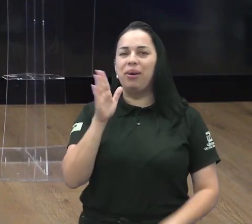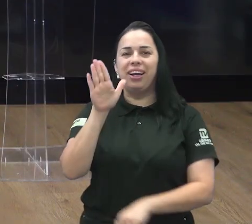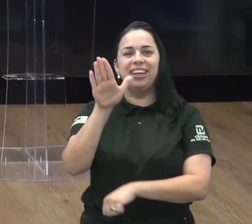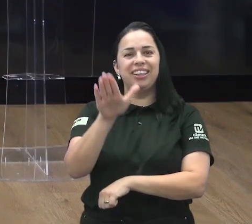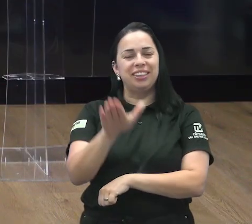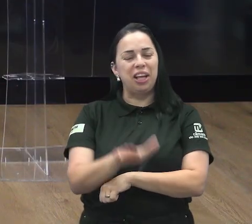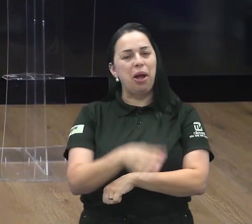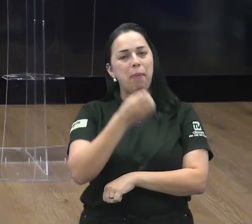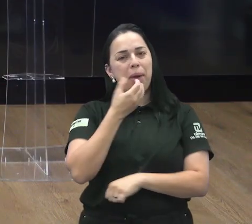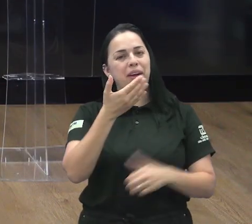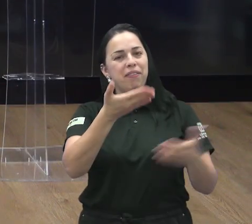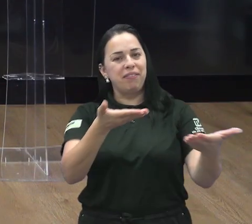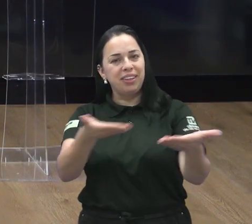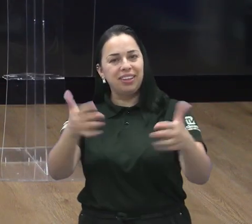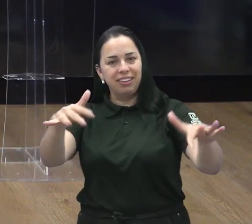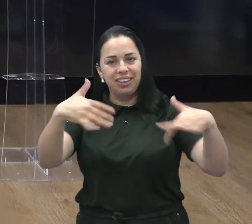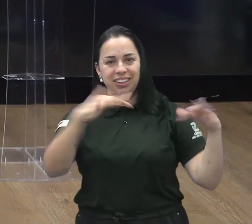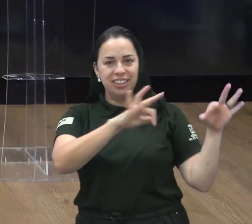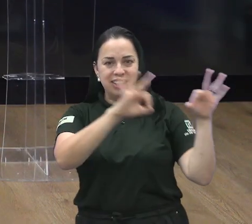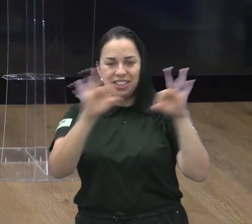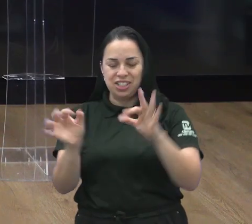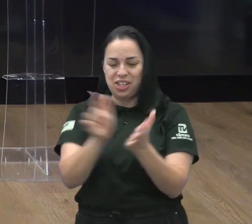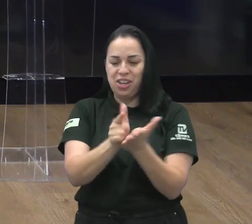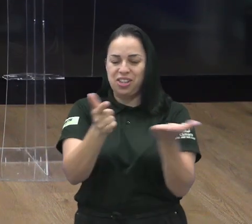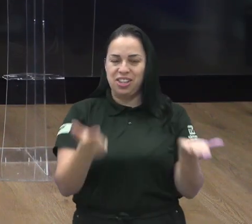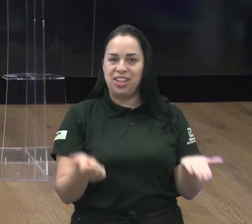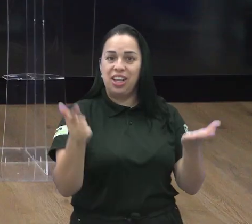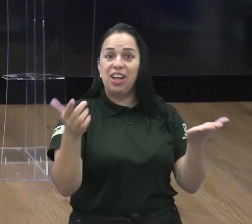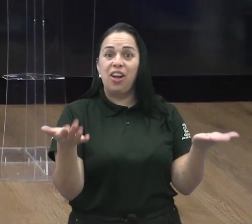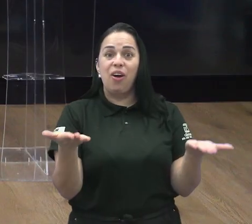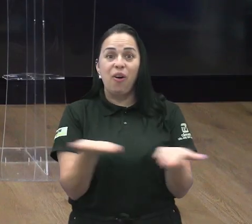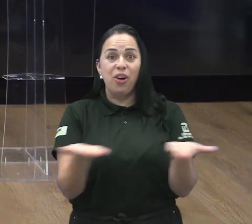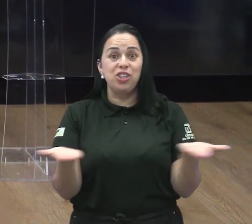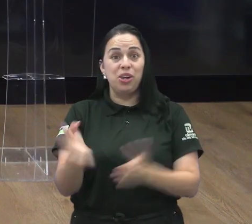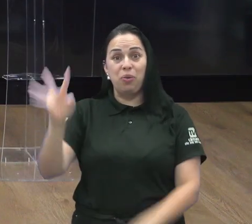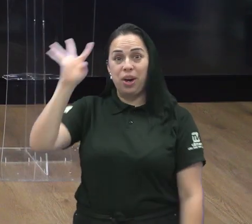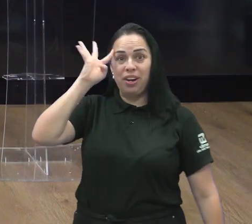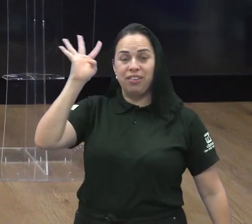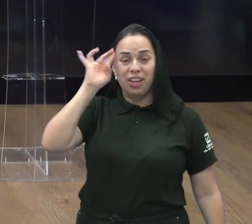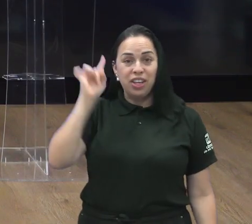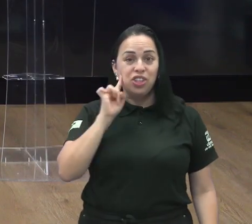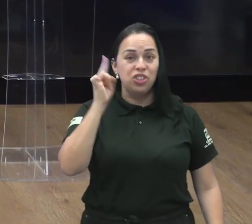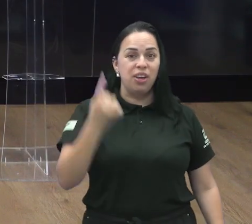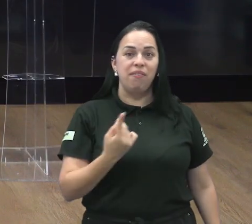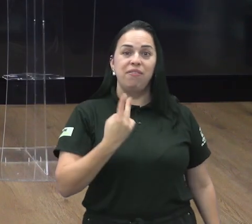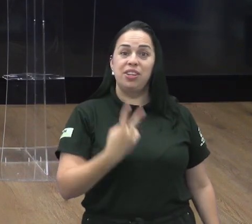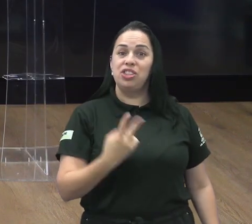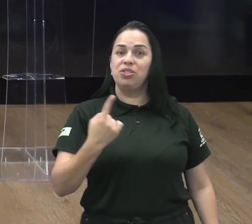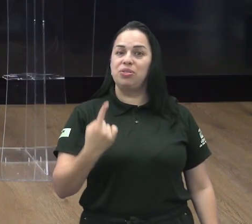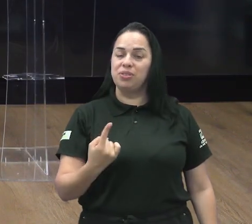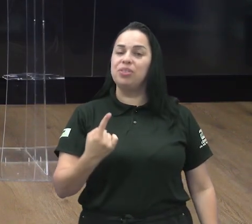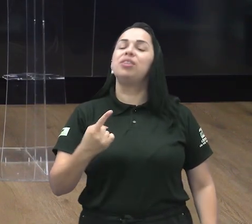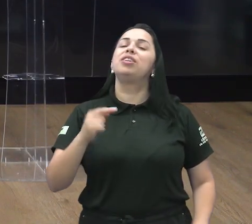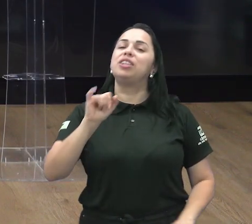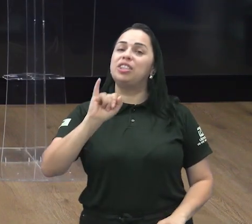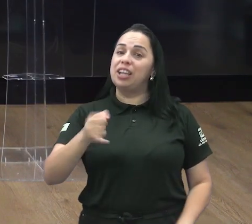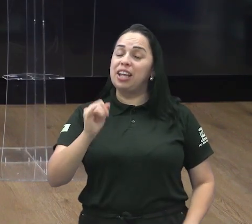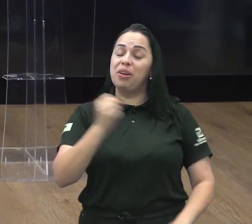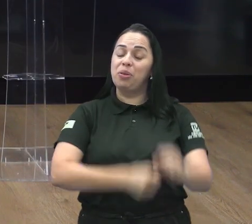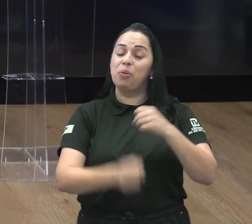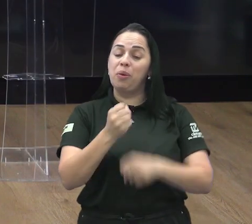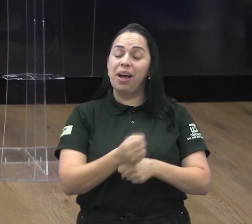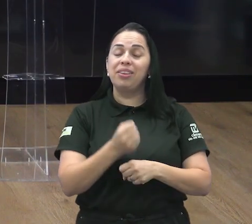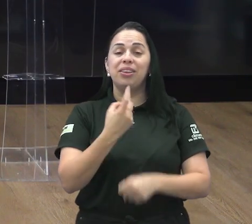Oi, ótima tarde! Seja bem-vindo e bem-vinda ao Boletim Legislativo desta quarta-feira, 21 de janeiro de